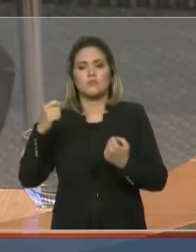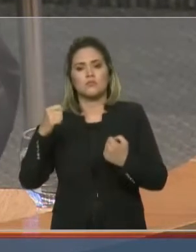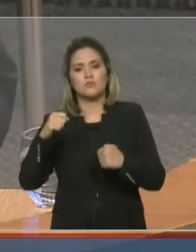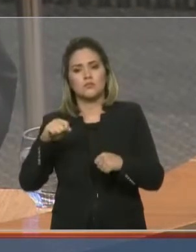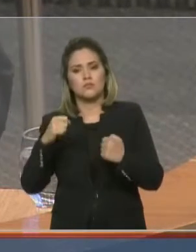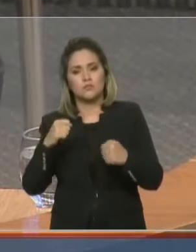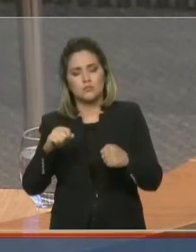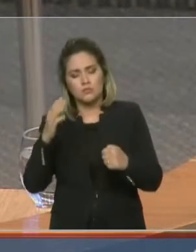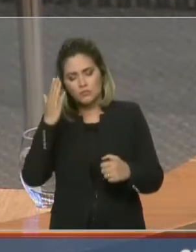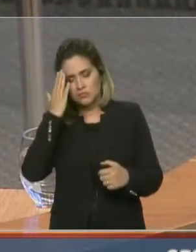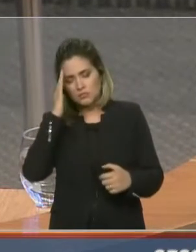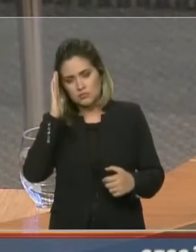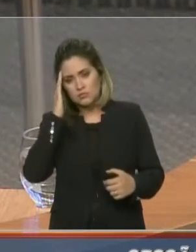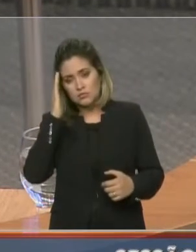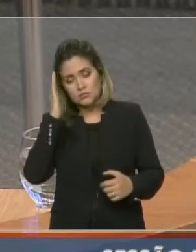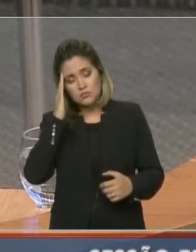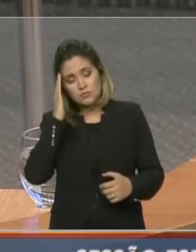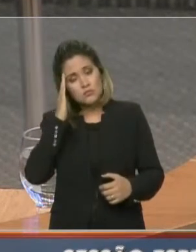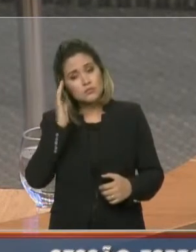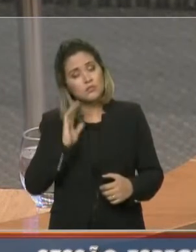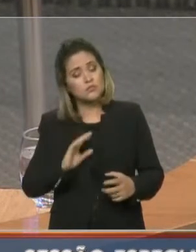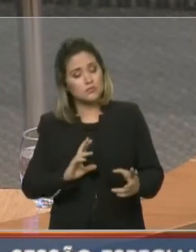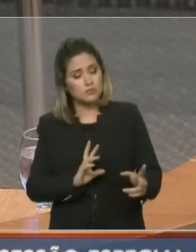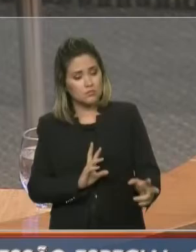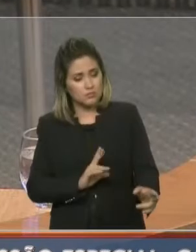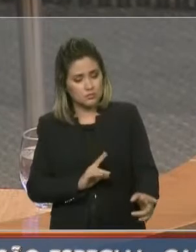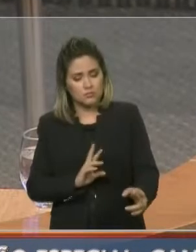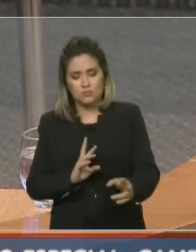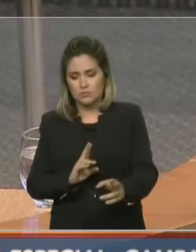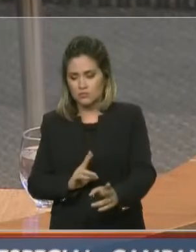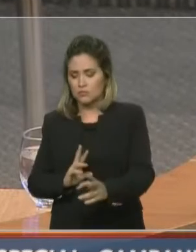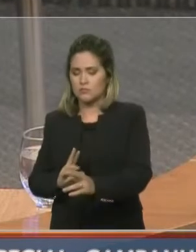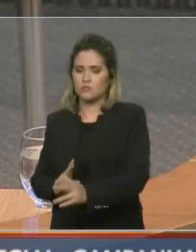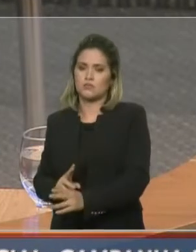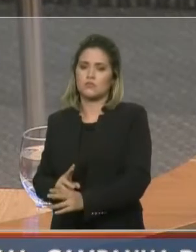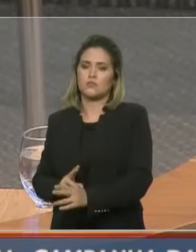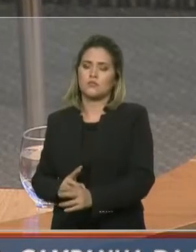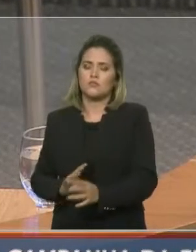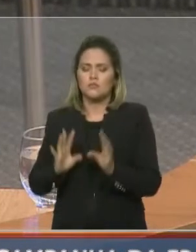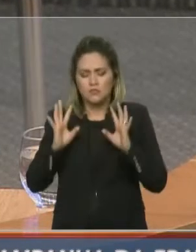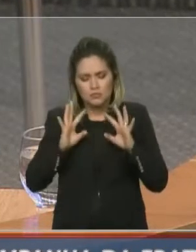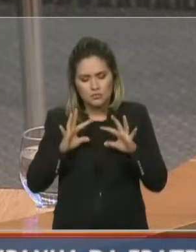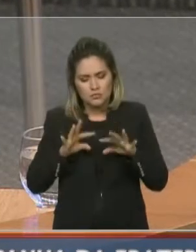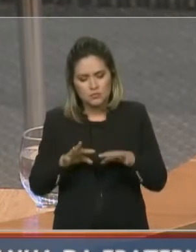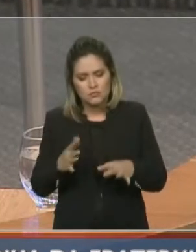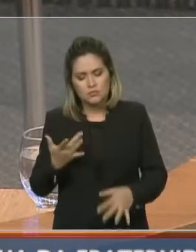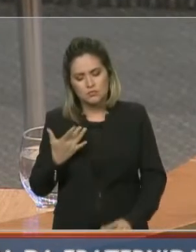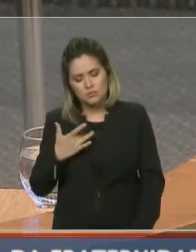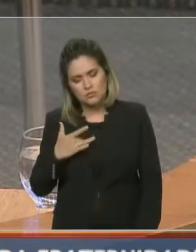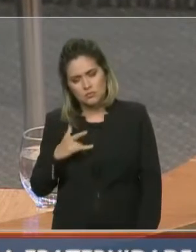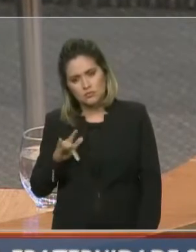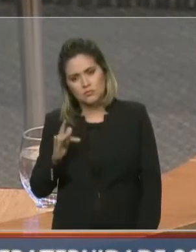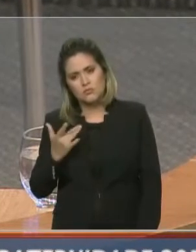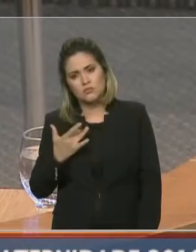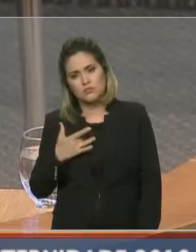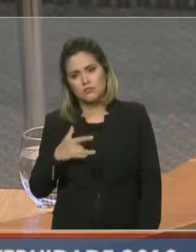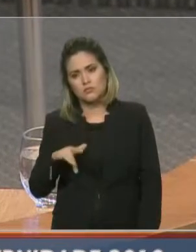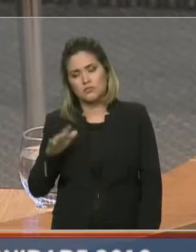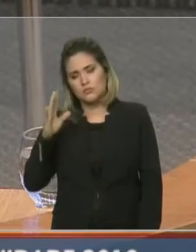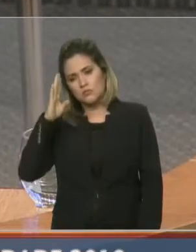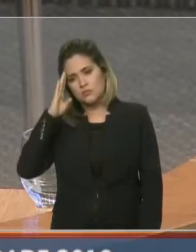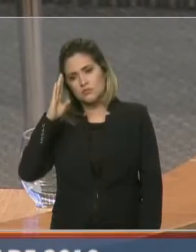outro com um olhar cheio de misericórdia e cheio de compaixão, sobretudo para aqueles que